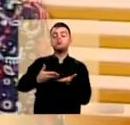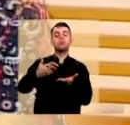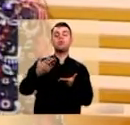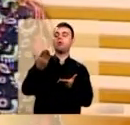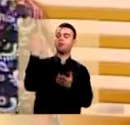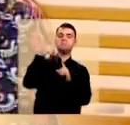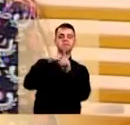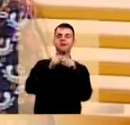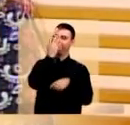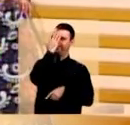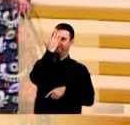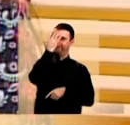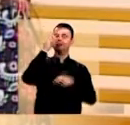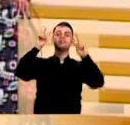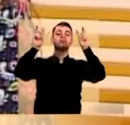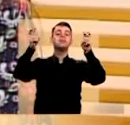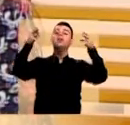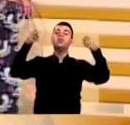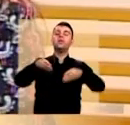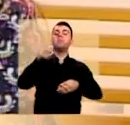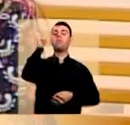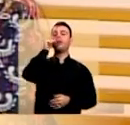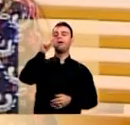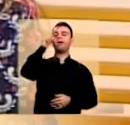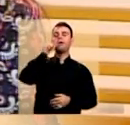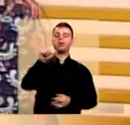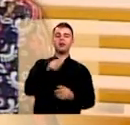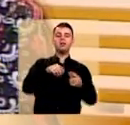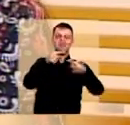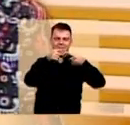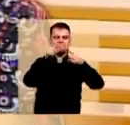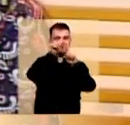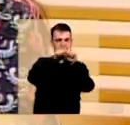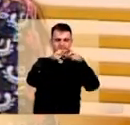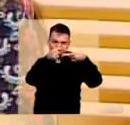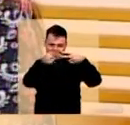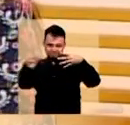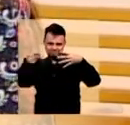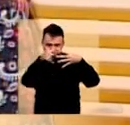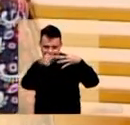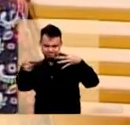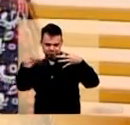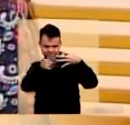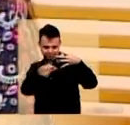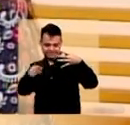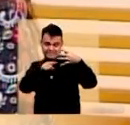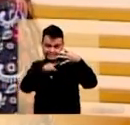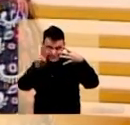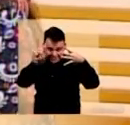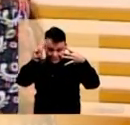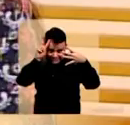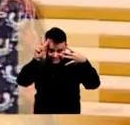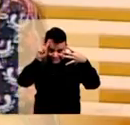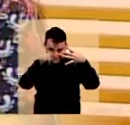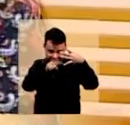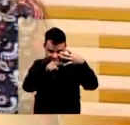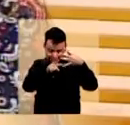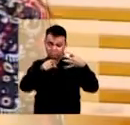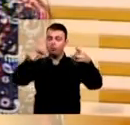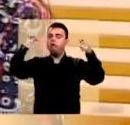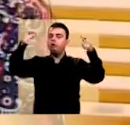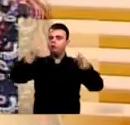desse ano. O Leia Mulheres aqui em Rio Preto, ele funciona uma vez por mês, sempre a última segunda-feira. O